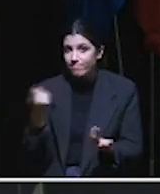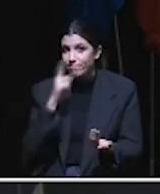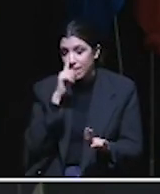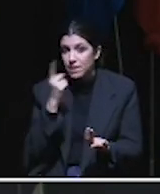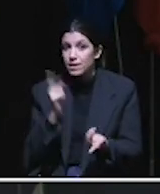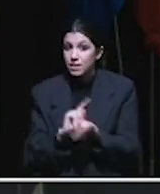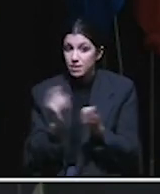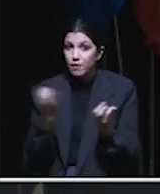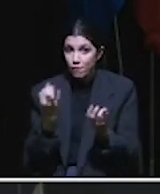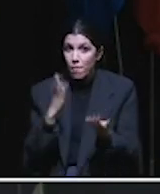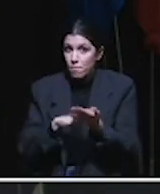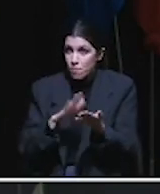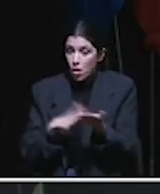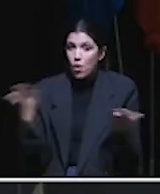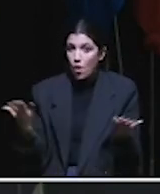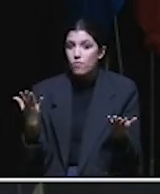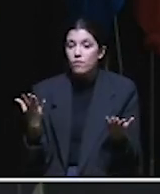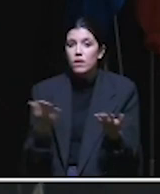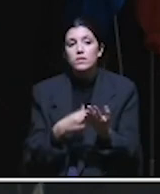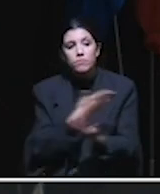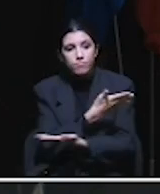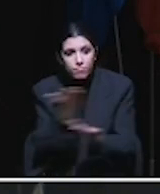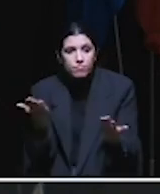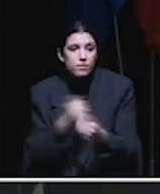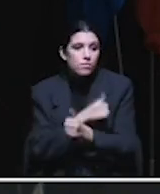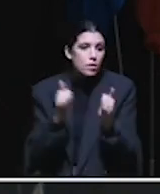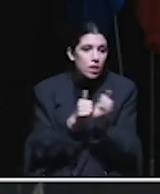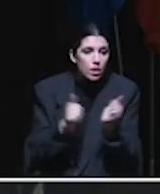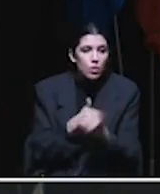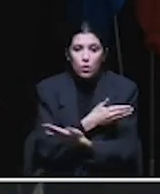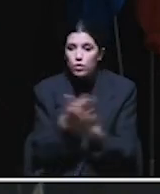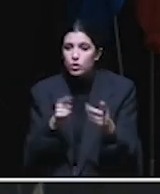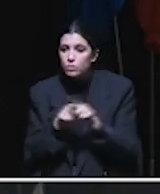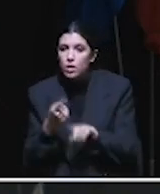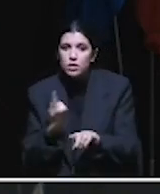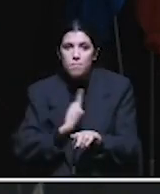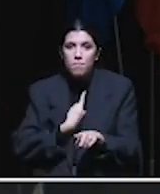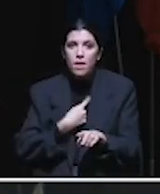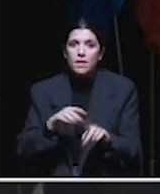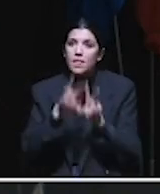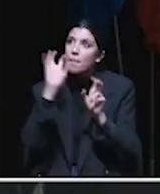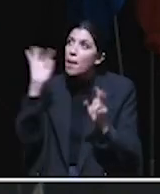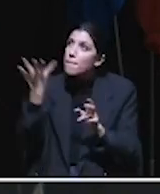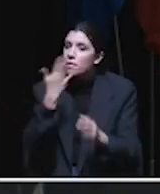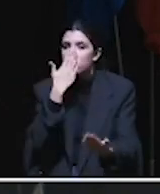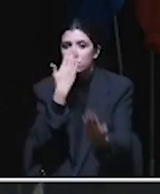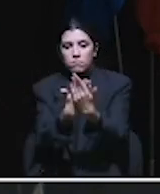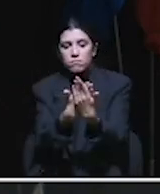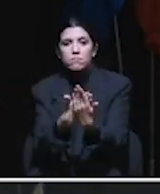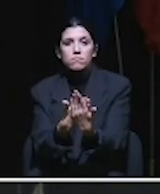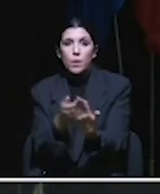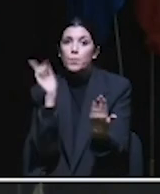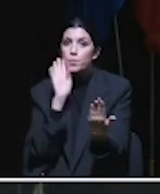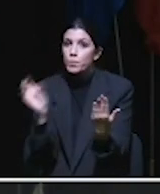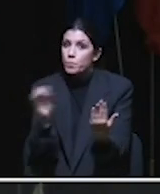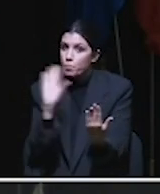isso, senhoras e senhores deputados, vereadoras, temos de encarar a questão do ambiente e das alterações climáticas com a máxima